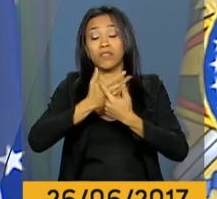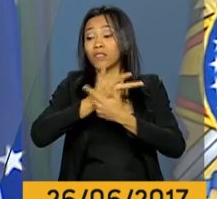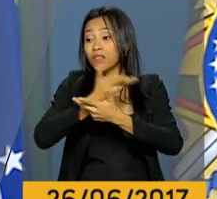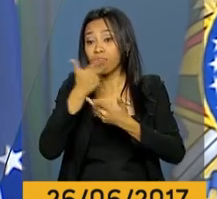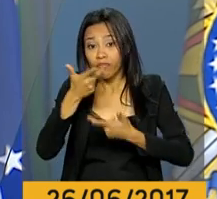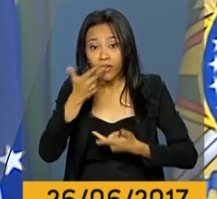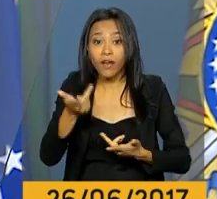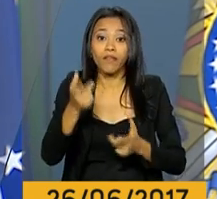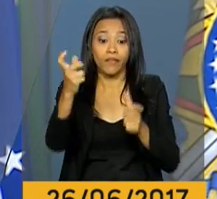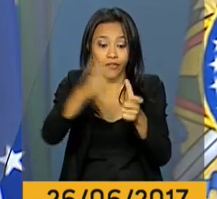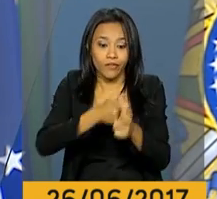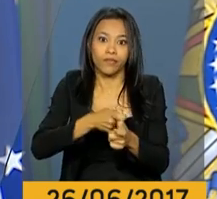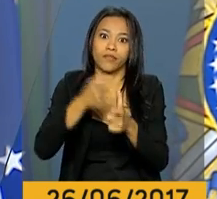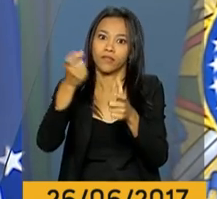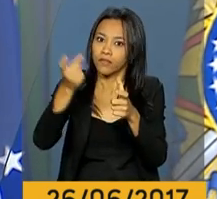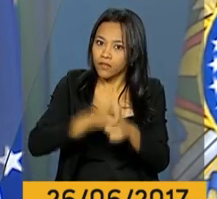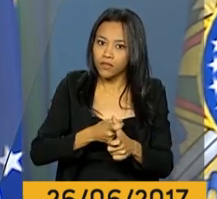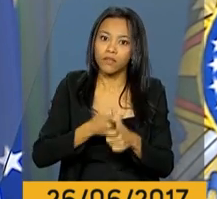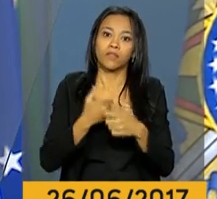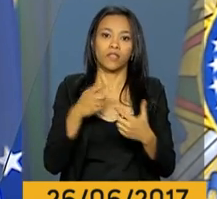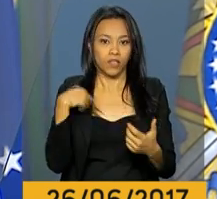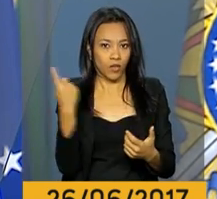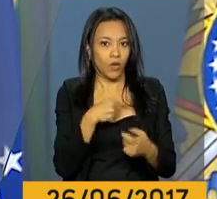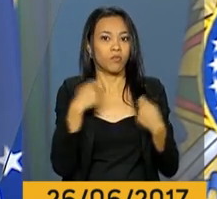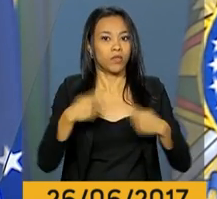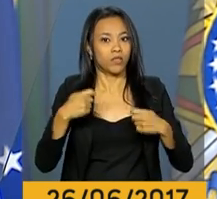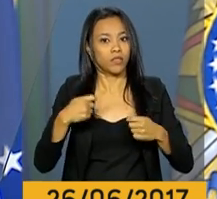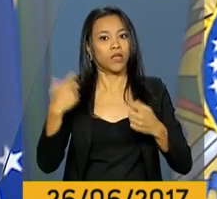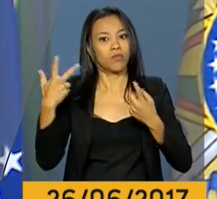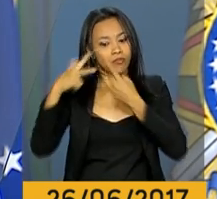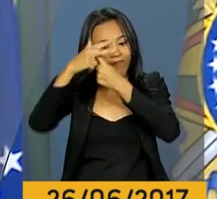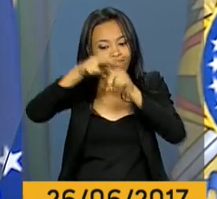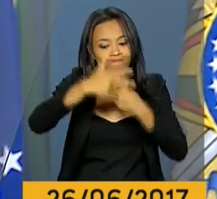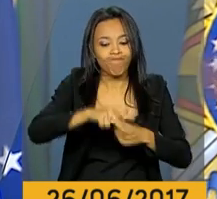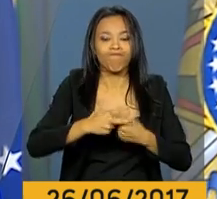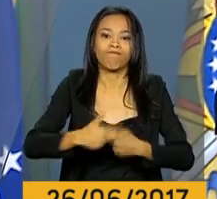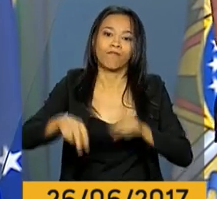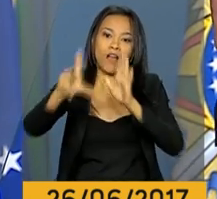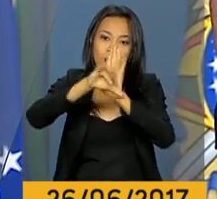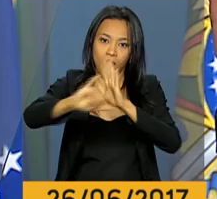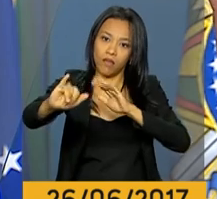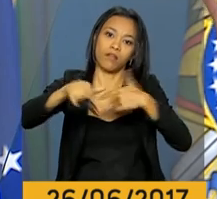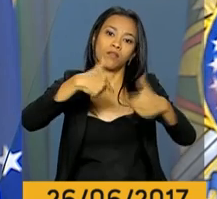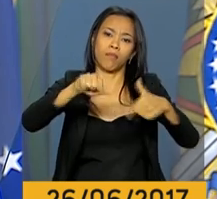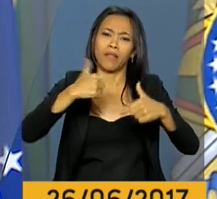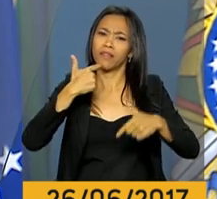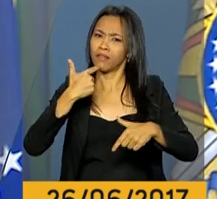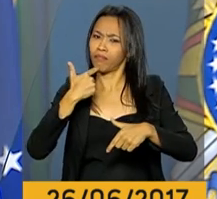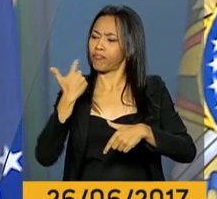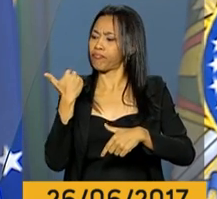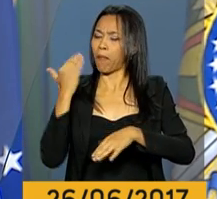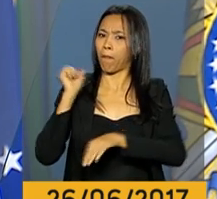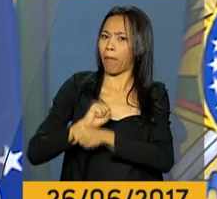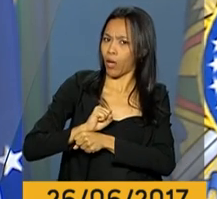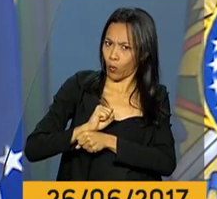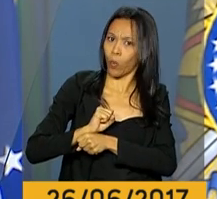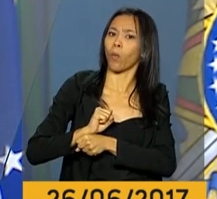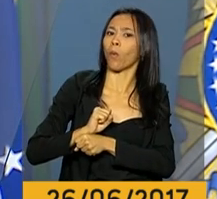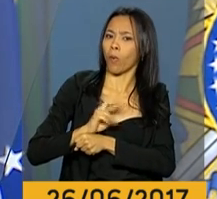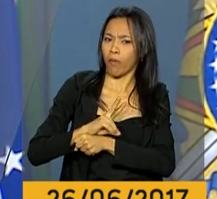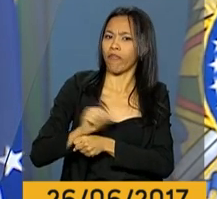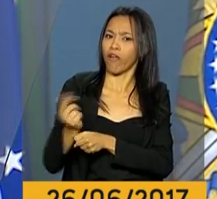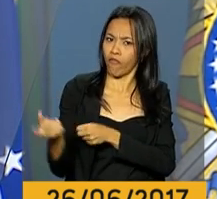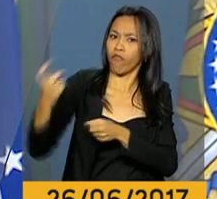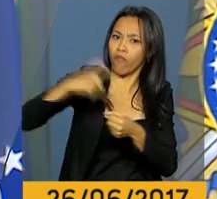lembrou bem Presidente Honório nós temos que avançar na reforma da Previdência houve uma pequena parada agora mas ela vai ser